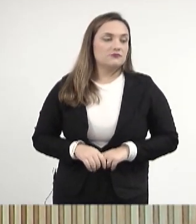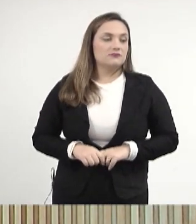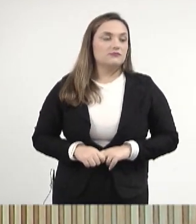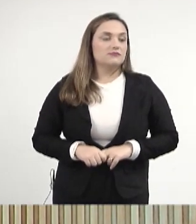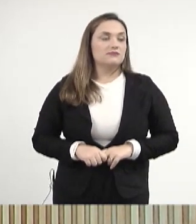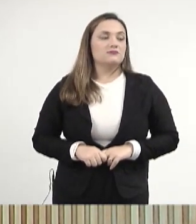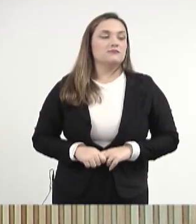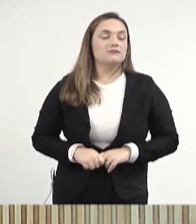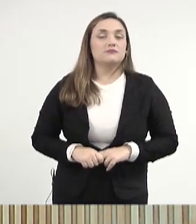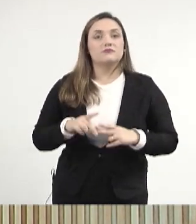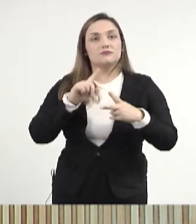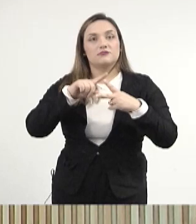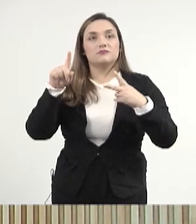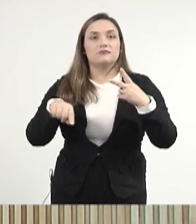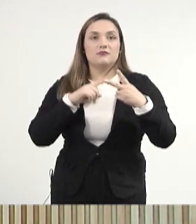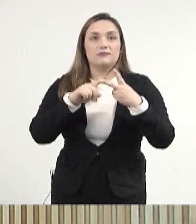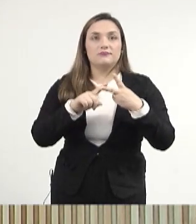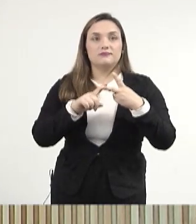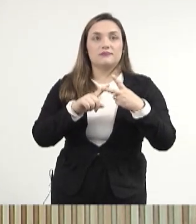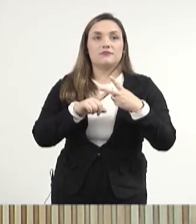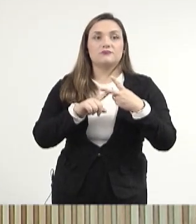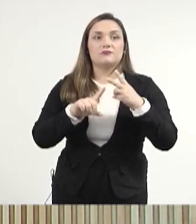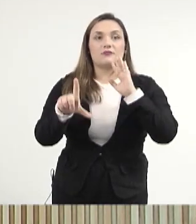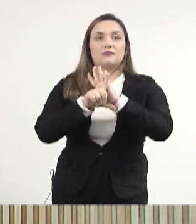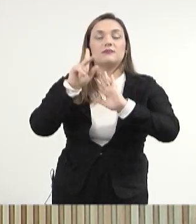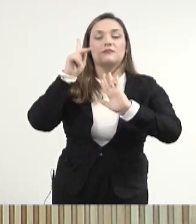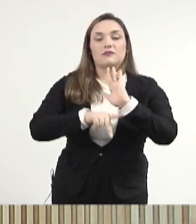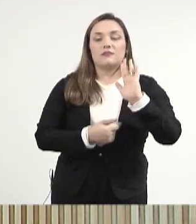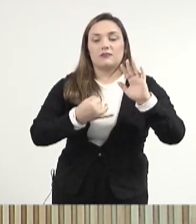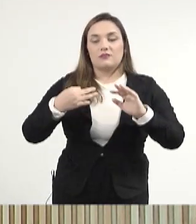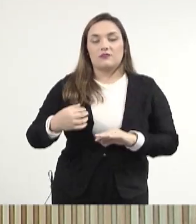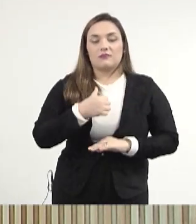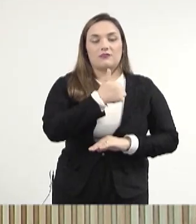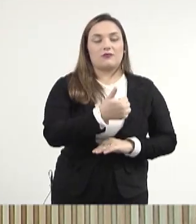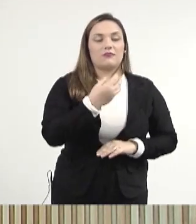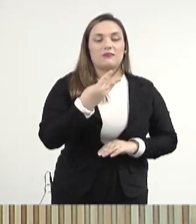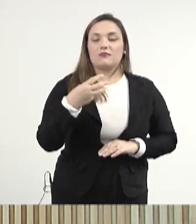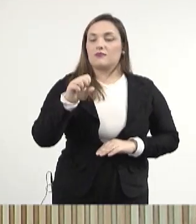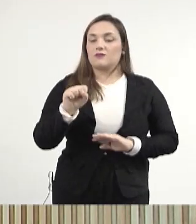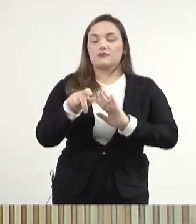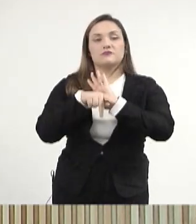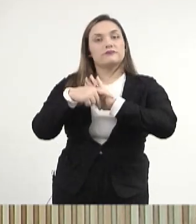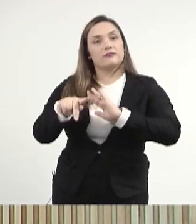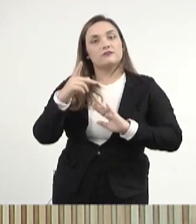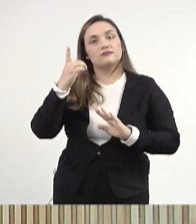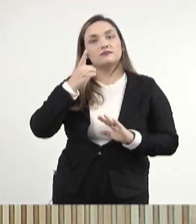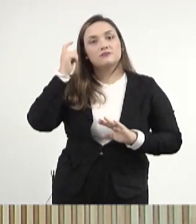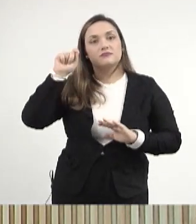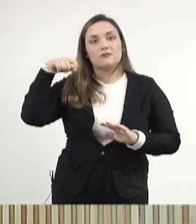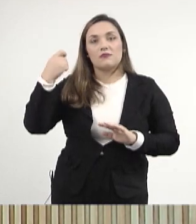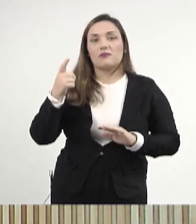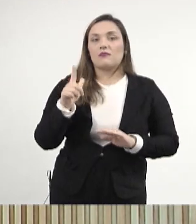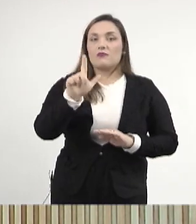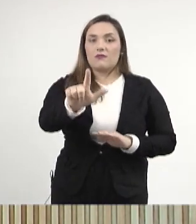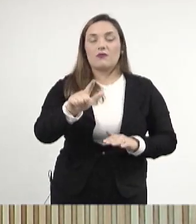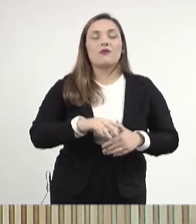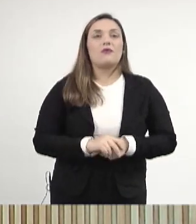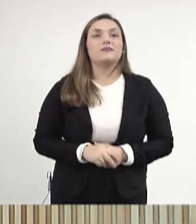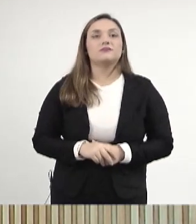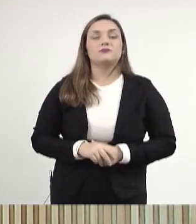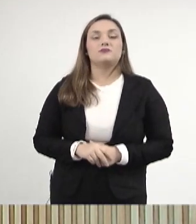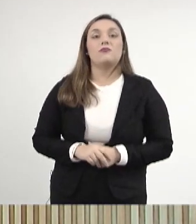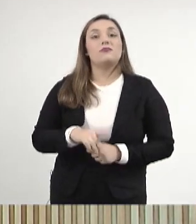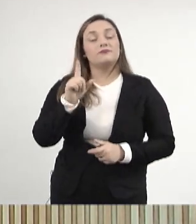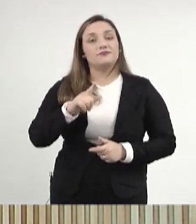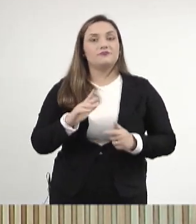A gente tem o próximo item. Projeto de lei de número 138, o autor é o deputado Lucas de Lima,